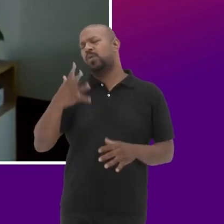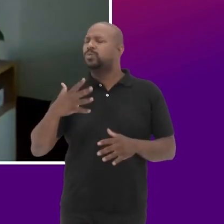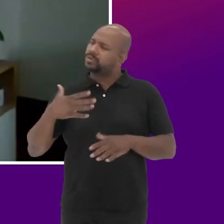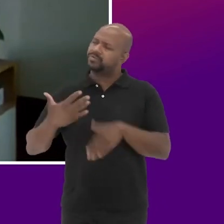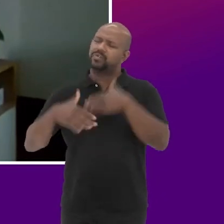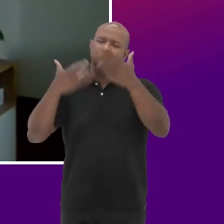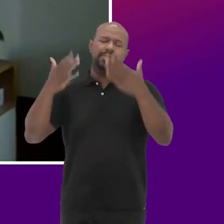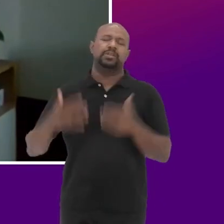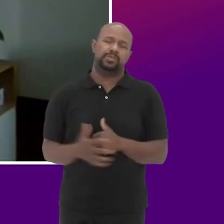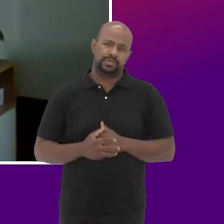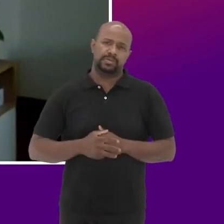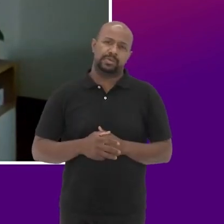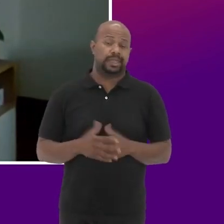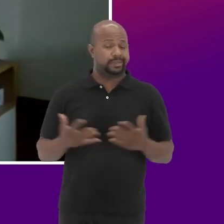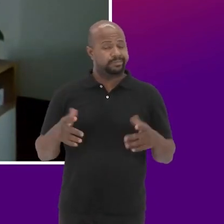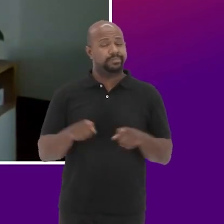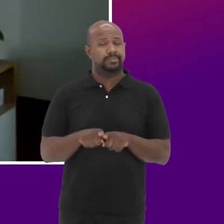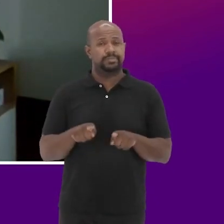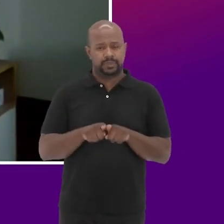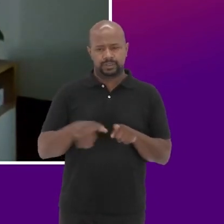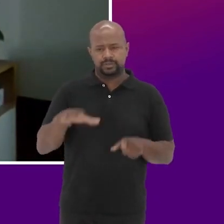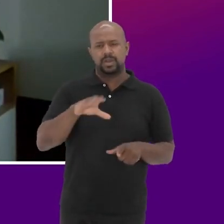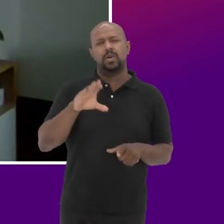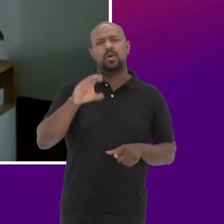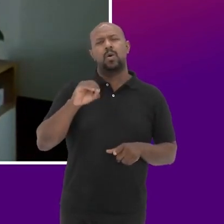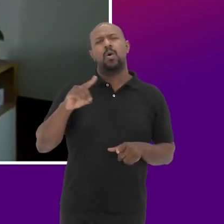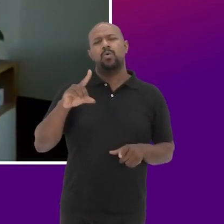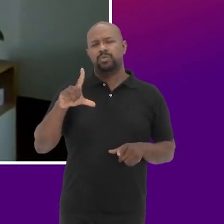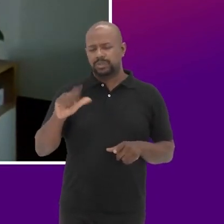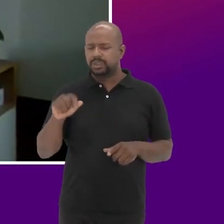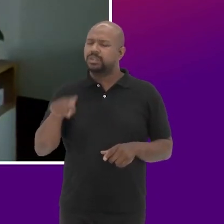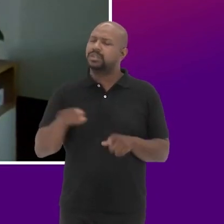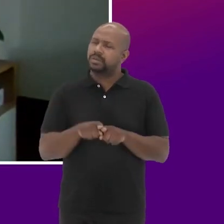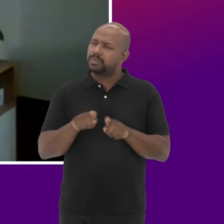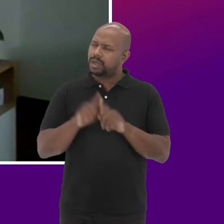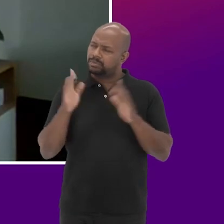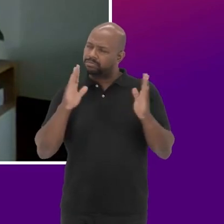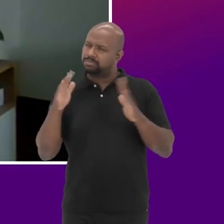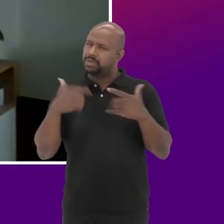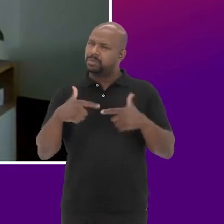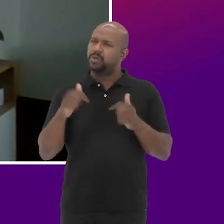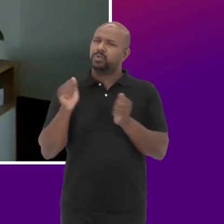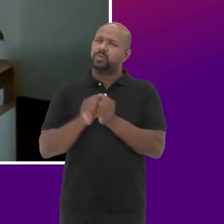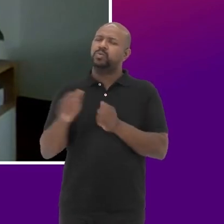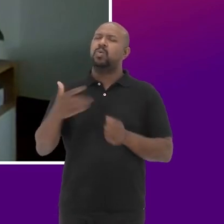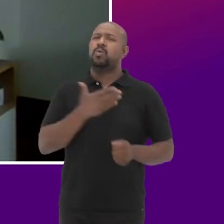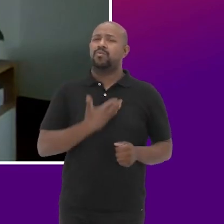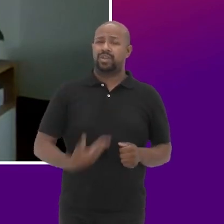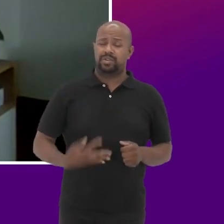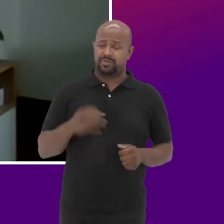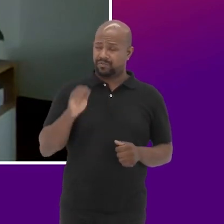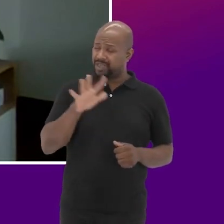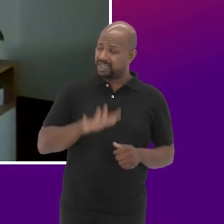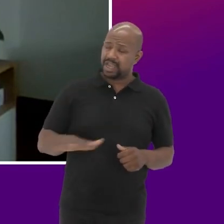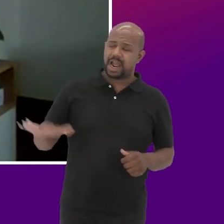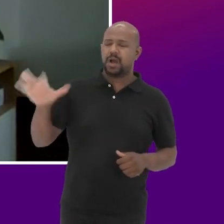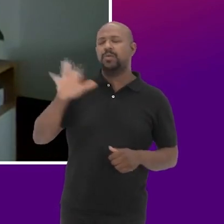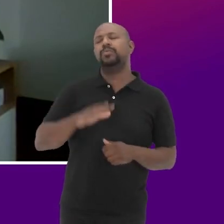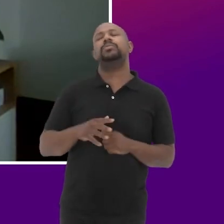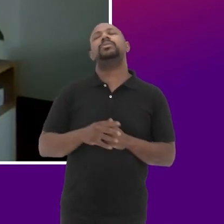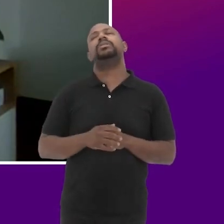bom desenvolvimento. E também na Fasecolda, paralelamente, estamos trabalhando junto com o governo